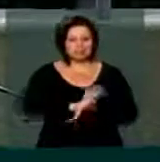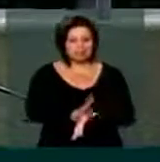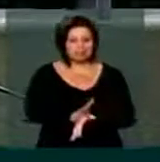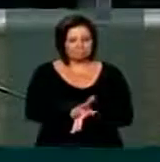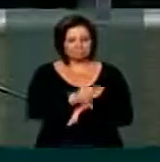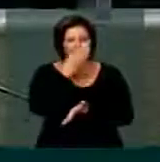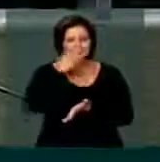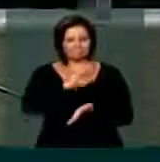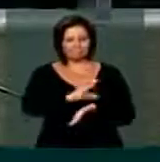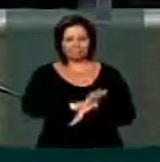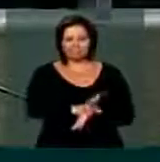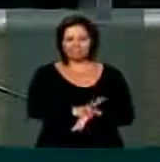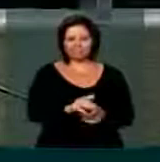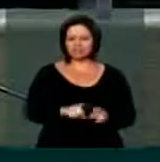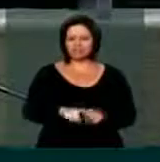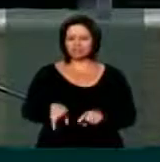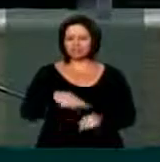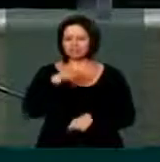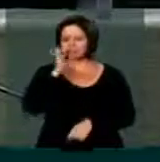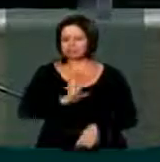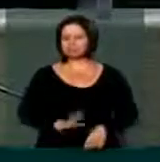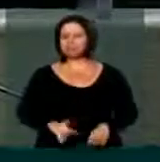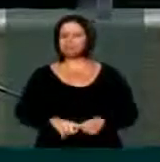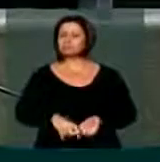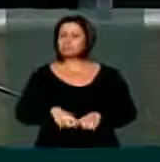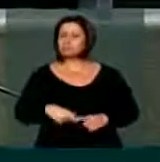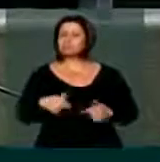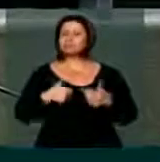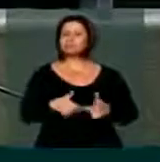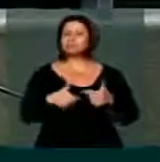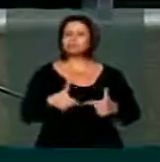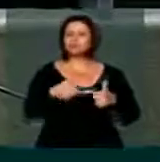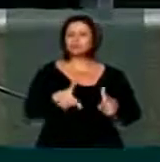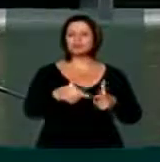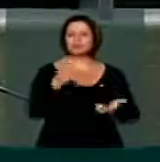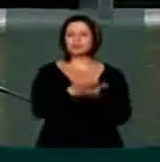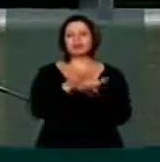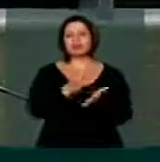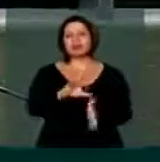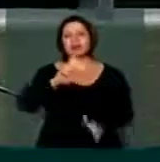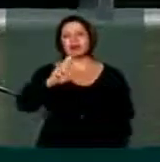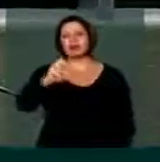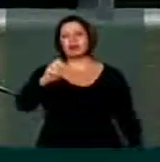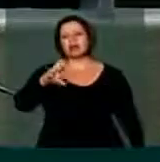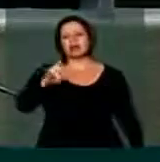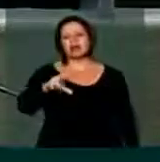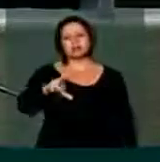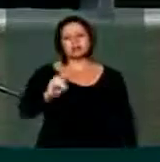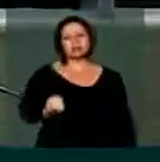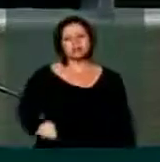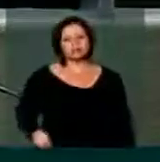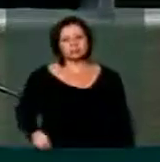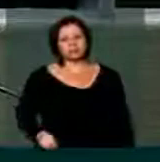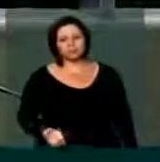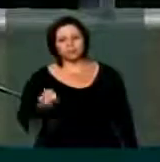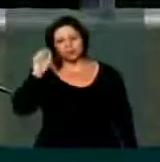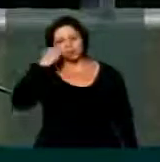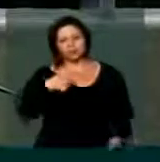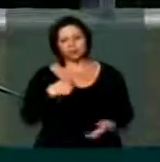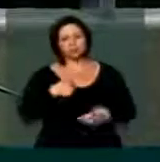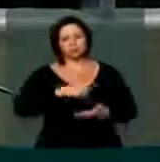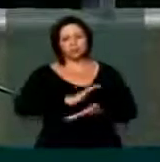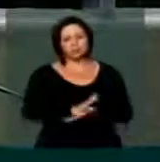a discriminação no nosso país. Por isso a nossa luta contra o racismo, contra